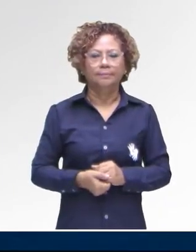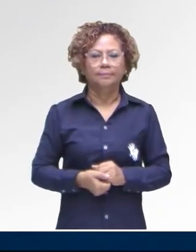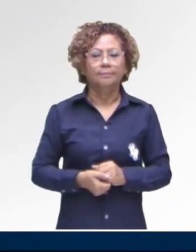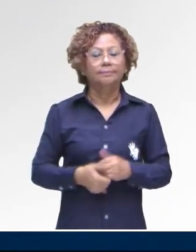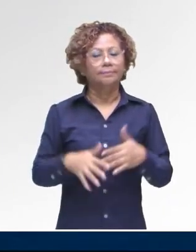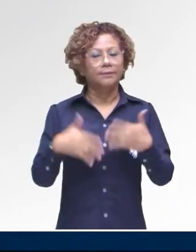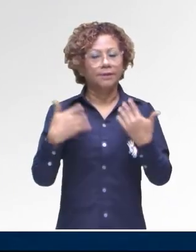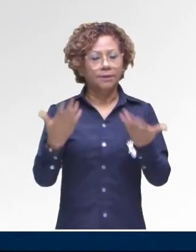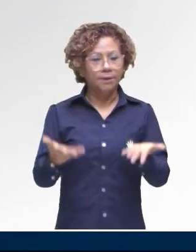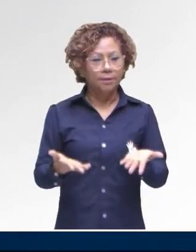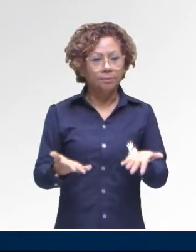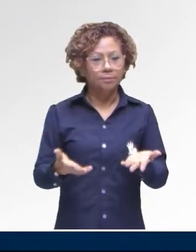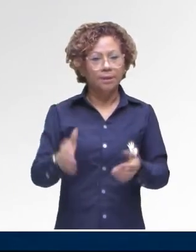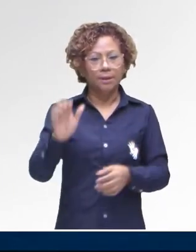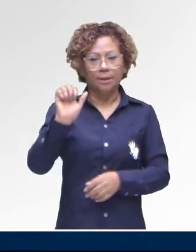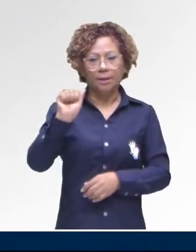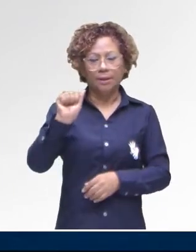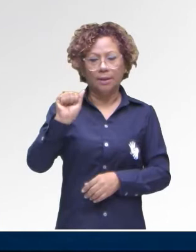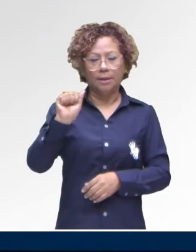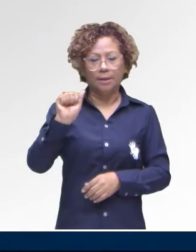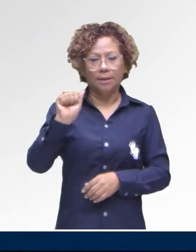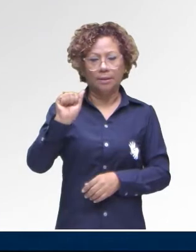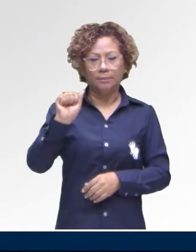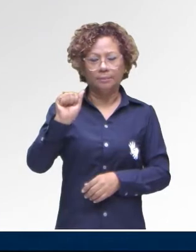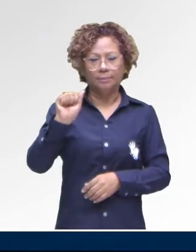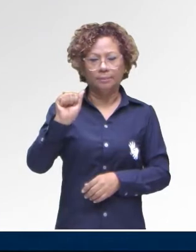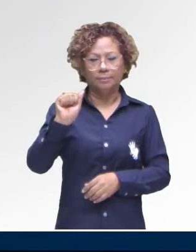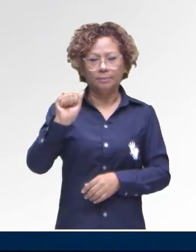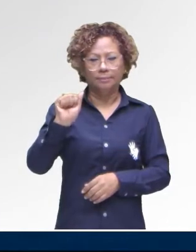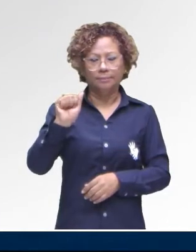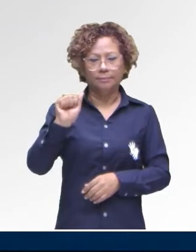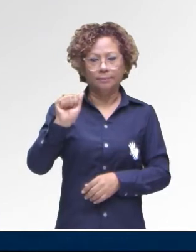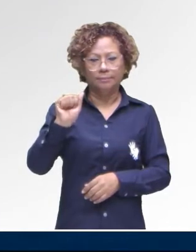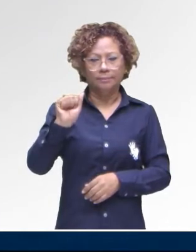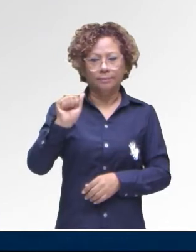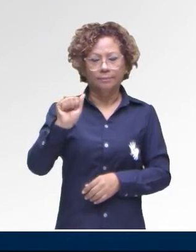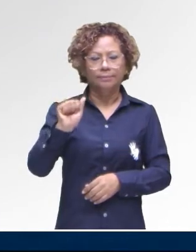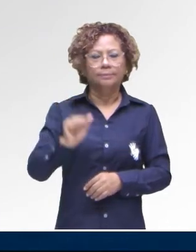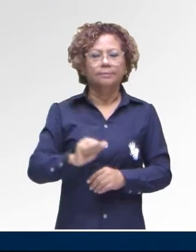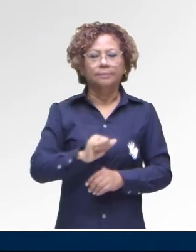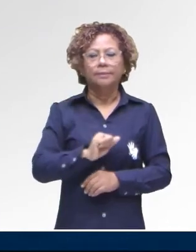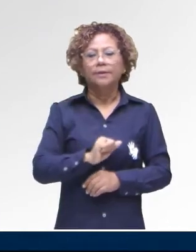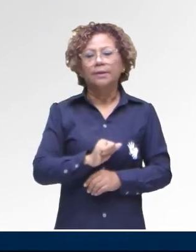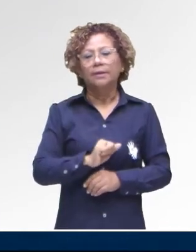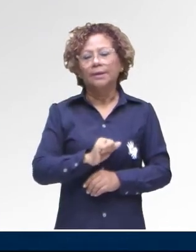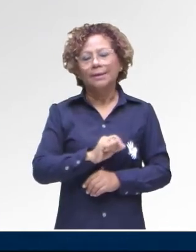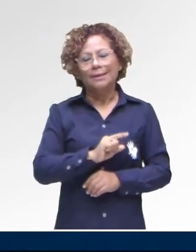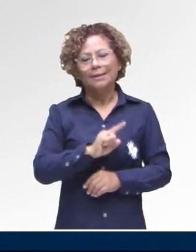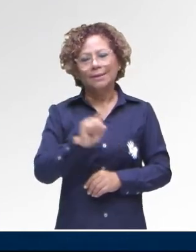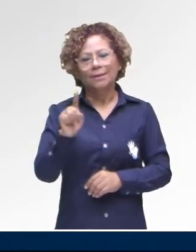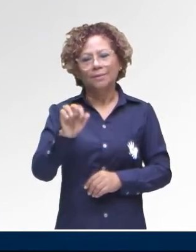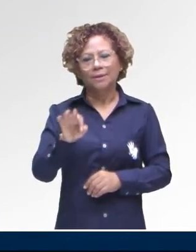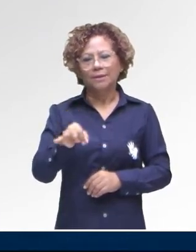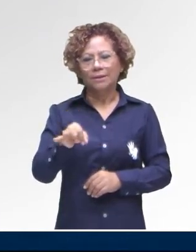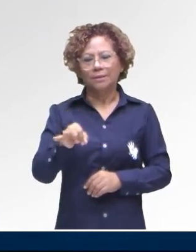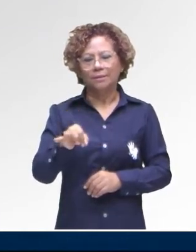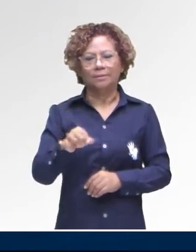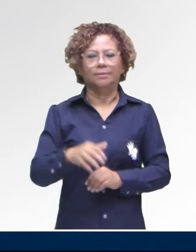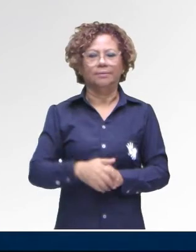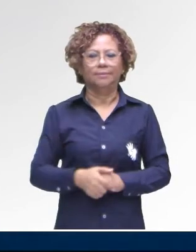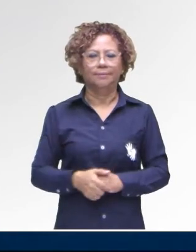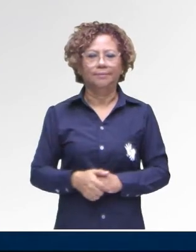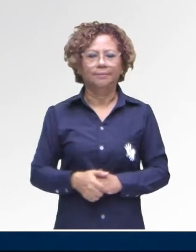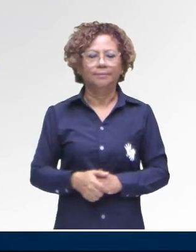Então, a letra A não é correta. Está falando aqui que as retas são adimensionais e elas não